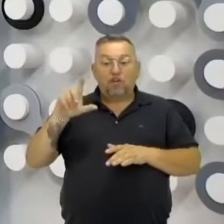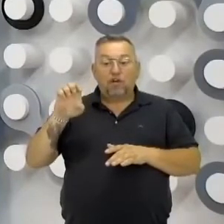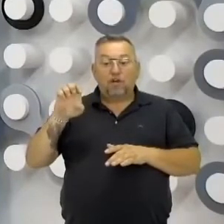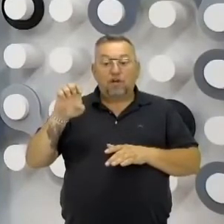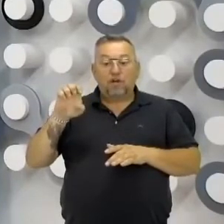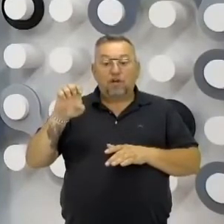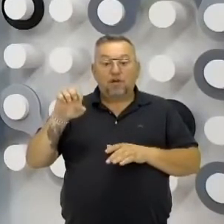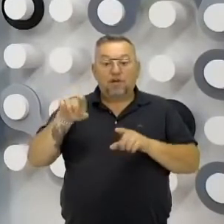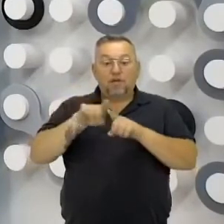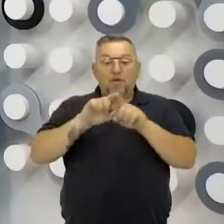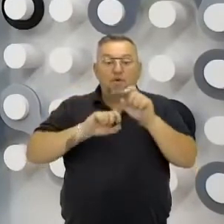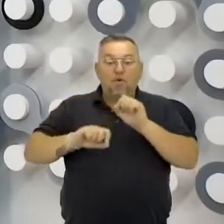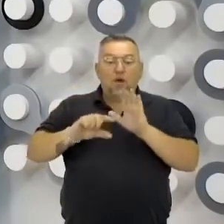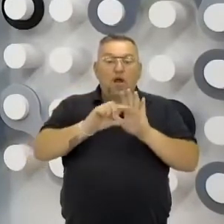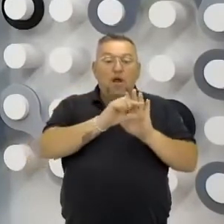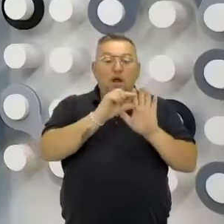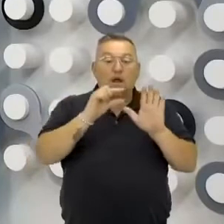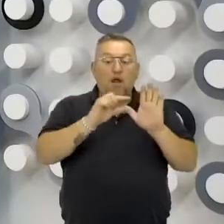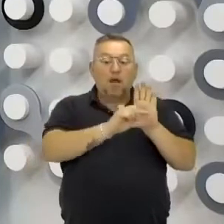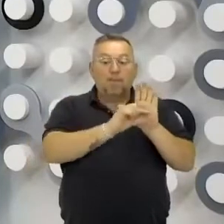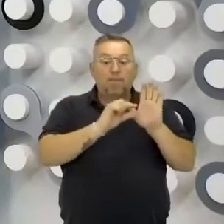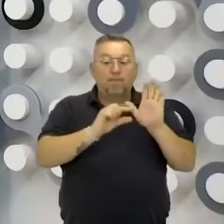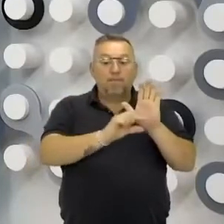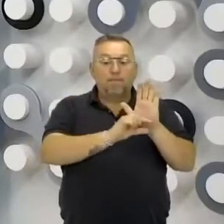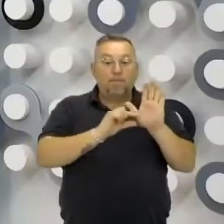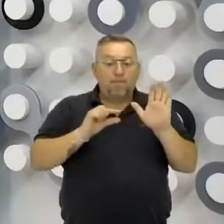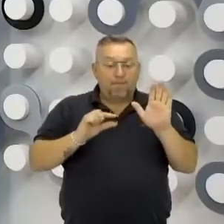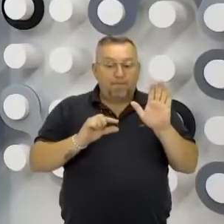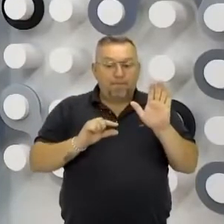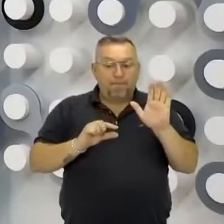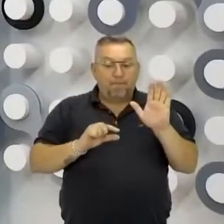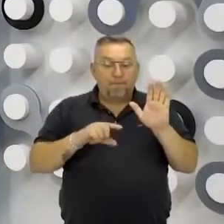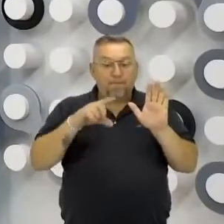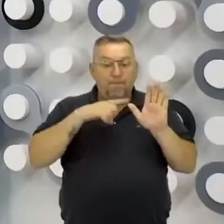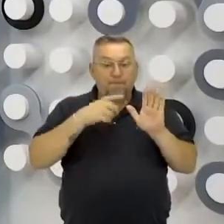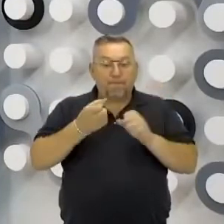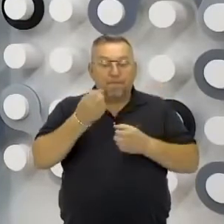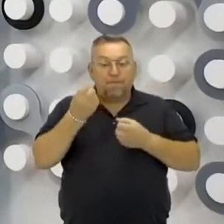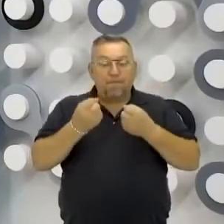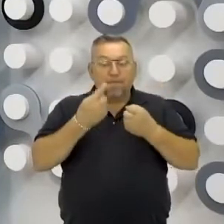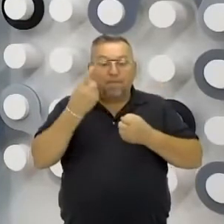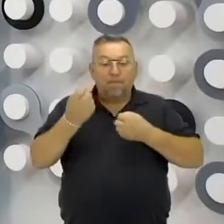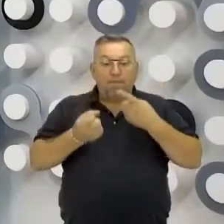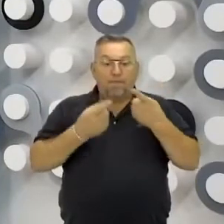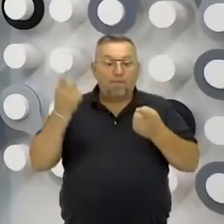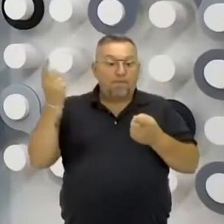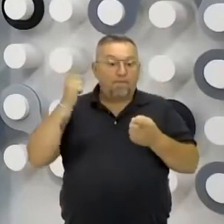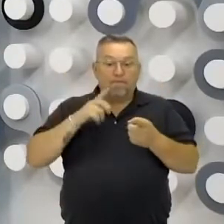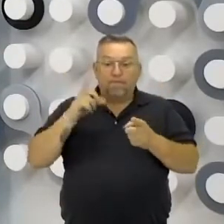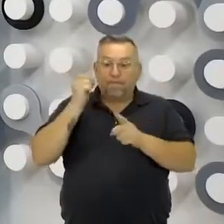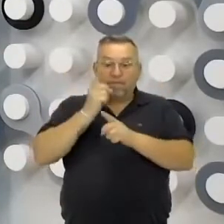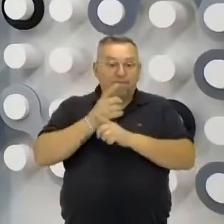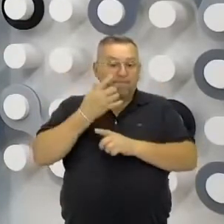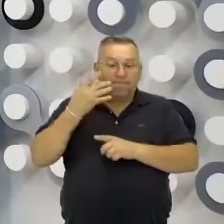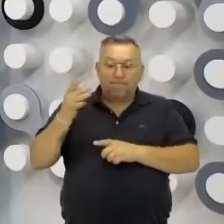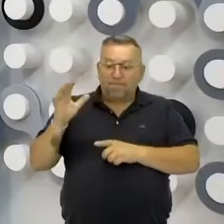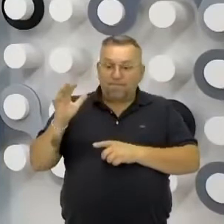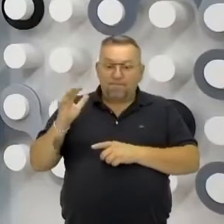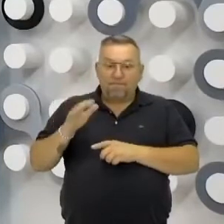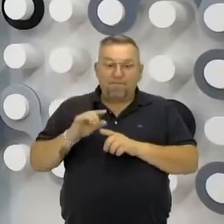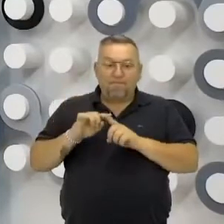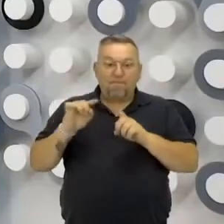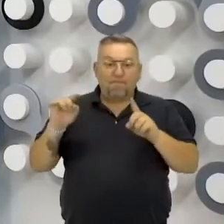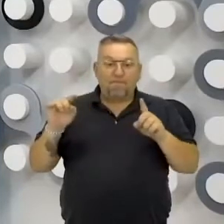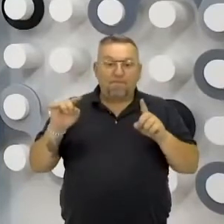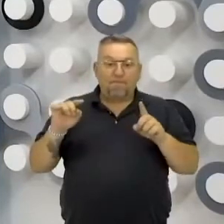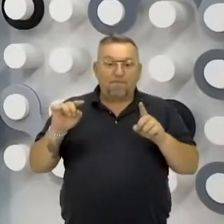que são as capitanias? Nas capitanias, nós temos alguns territórios onde não foram encontrados tanto ouro.